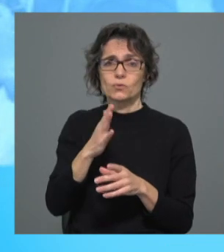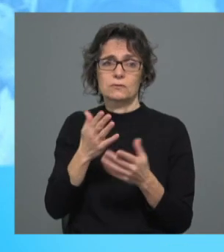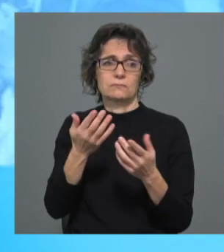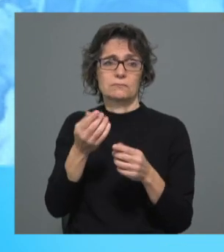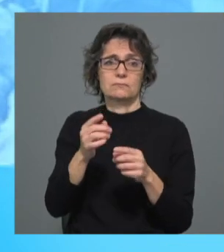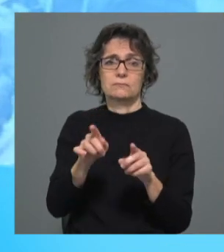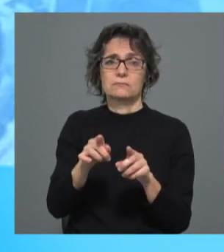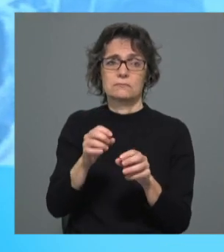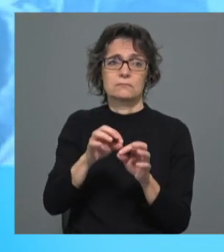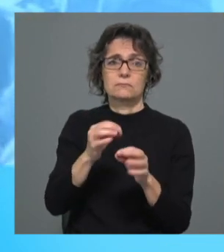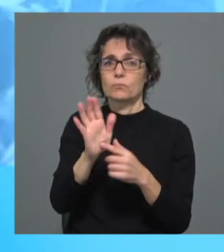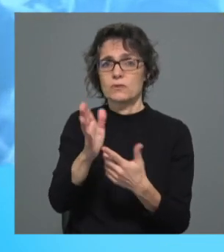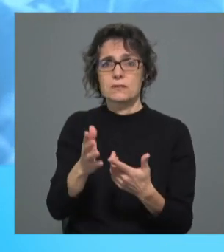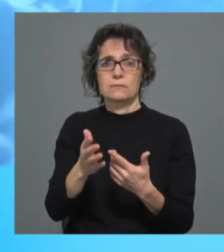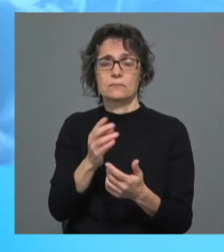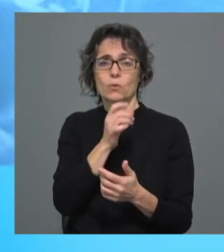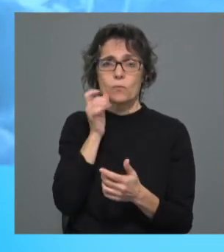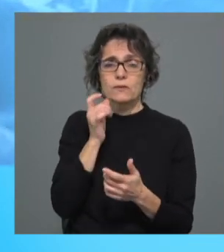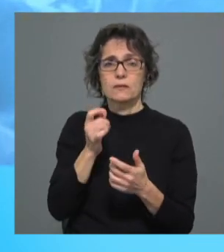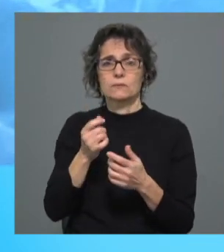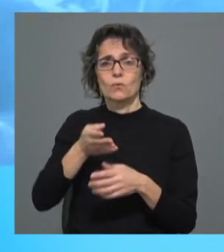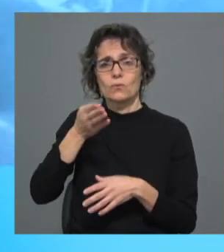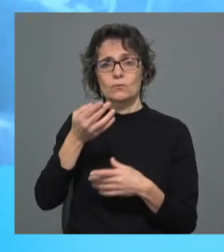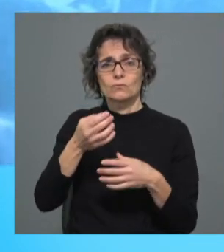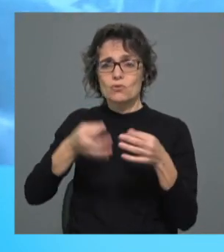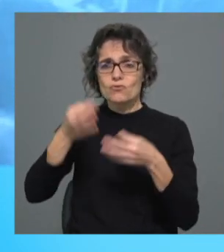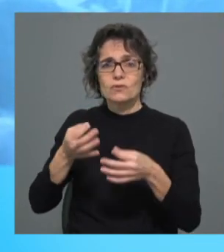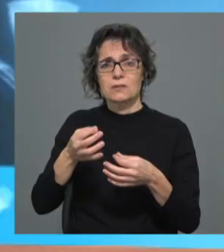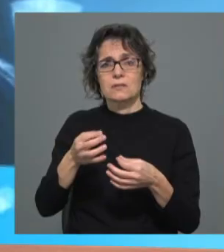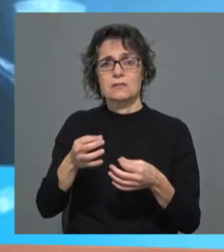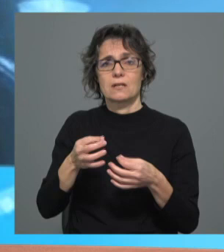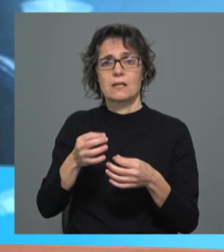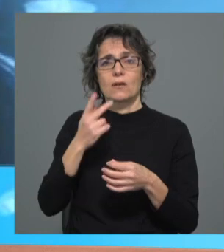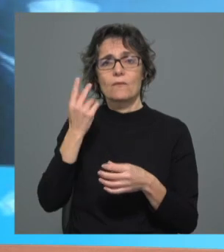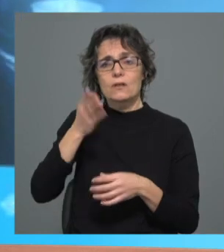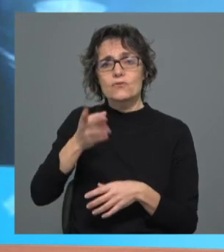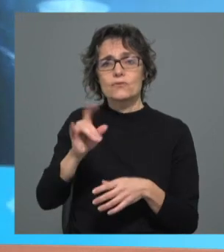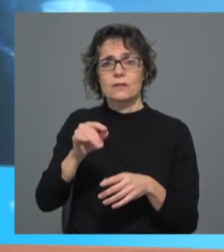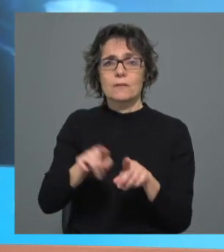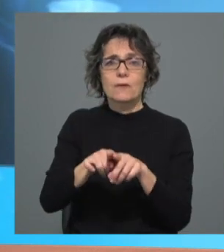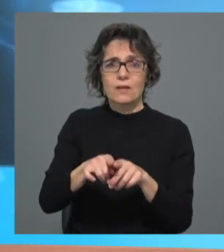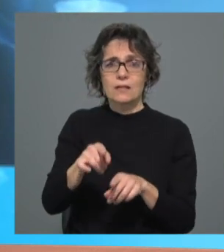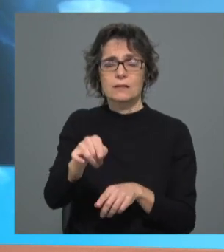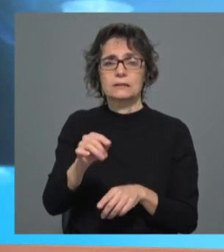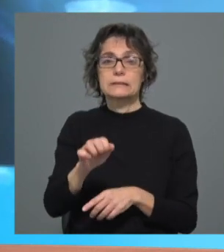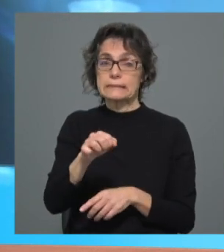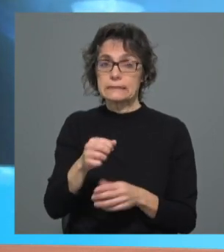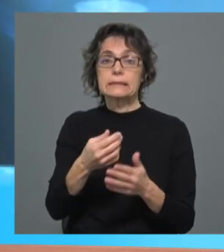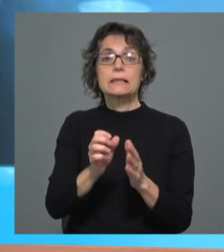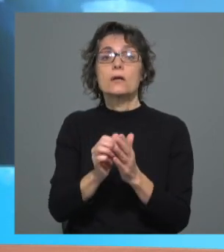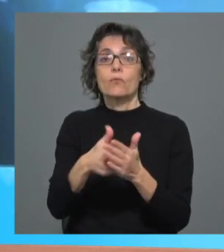exemplo, com a justiça, com a fraternidade. E é uma ideia que já vem do Evangelho.